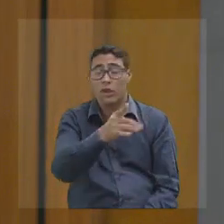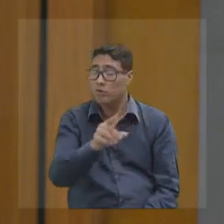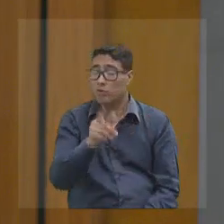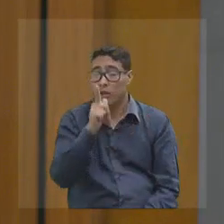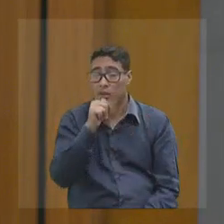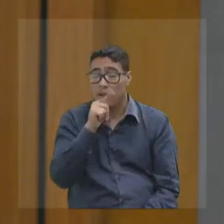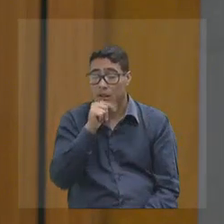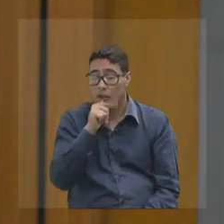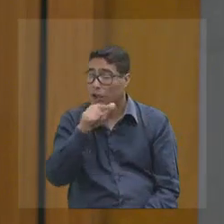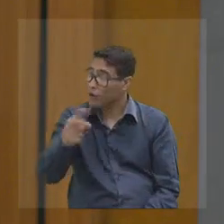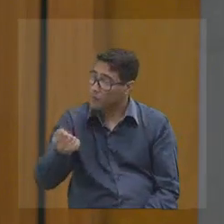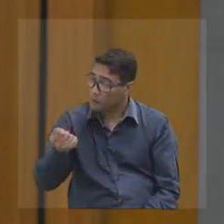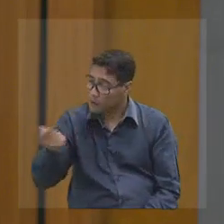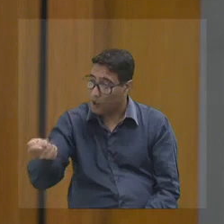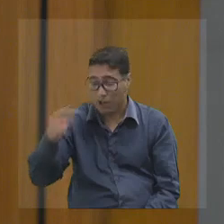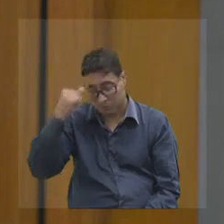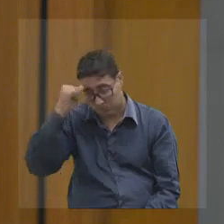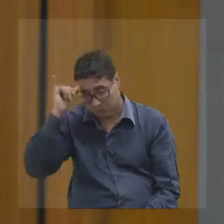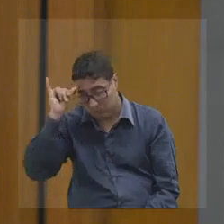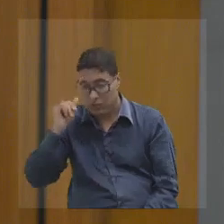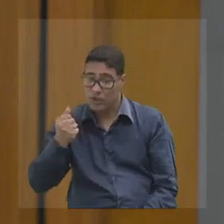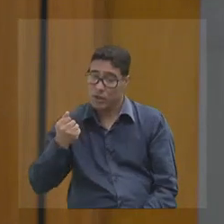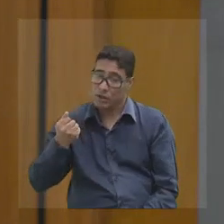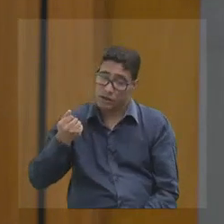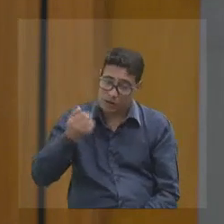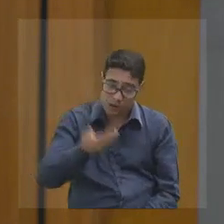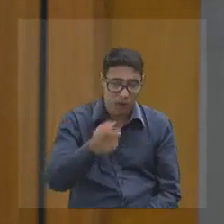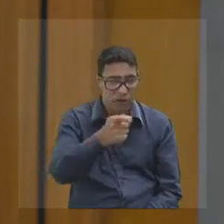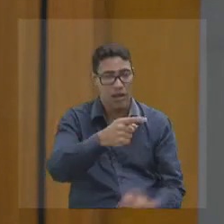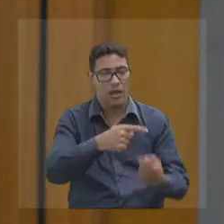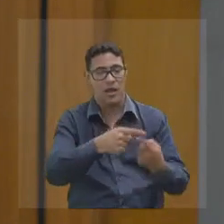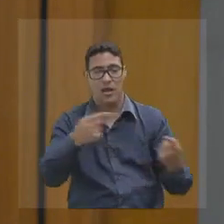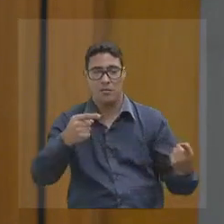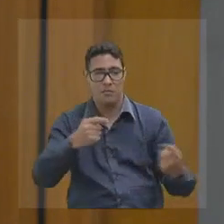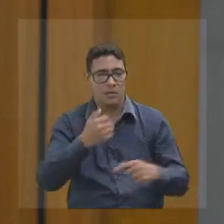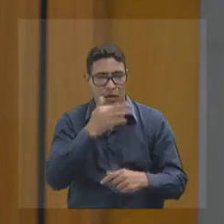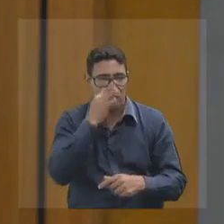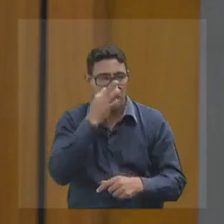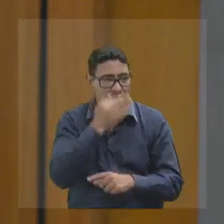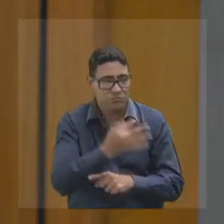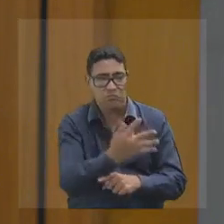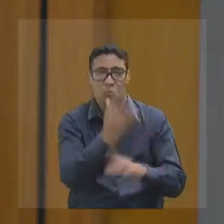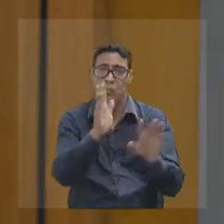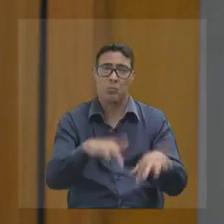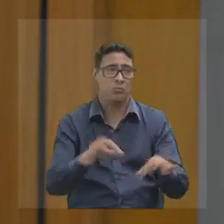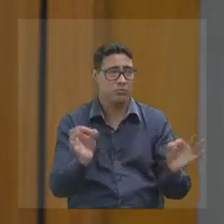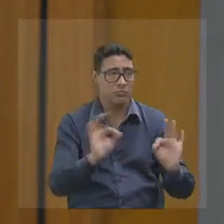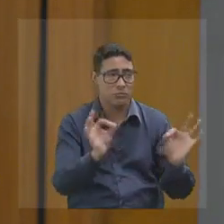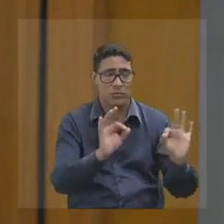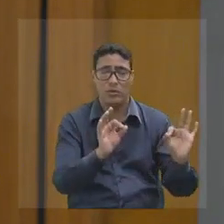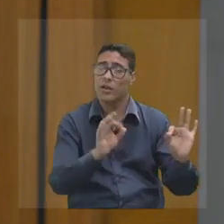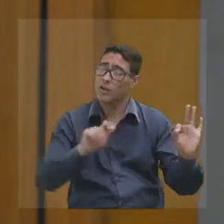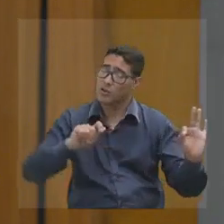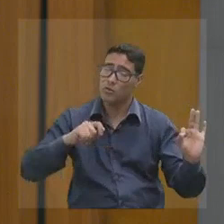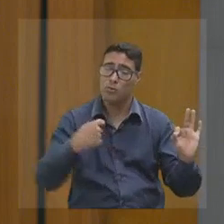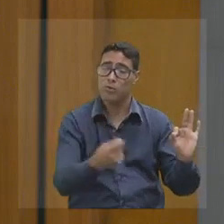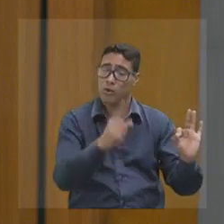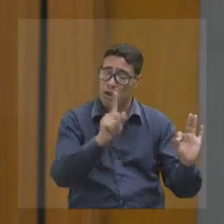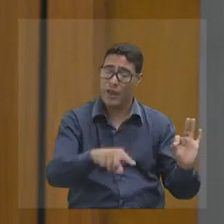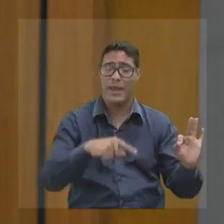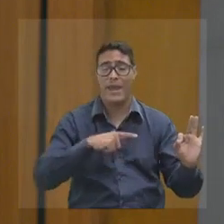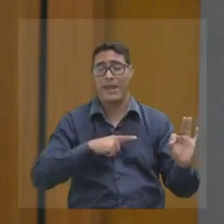bichos mesmo com fécula de mandioca empurrar minério até o porto lá de Ilhéus necessidade é muita